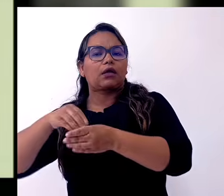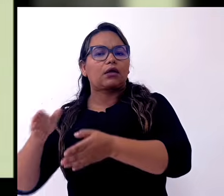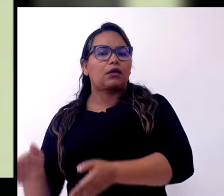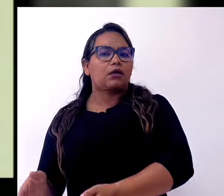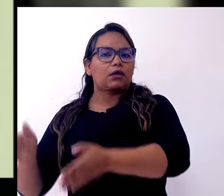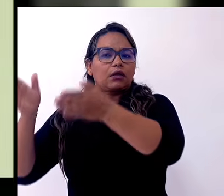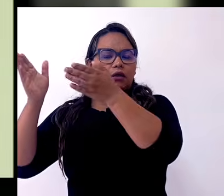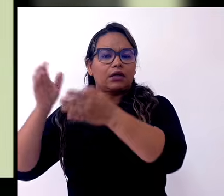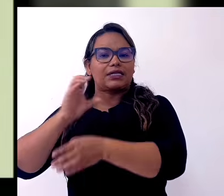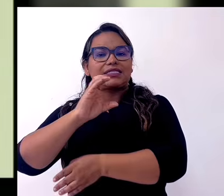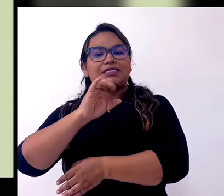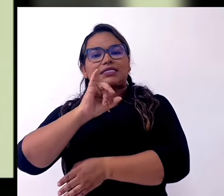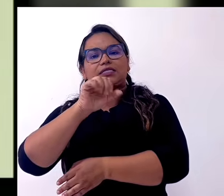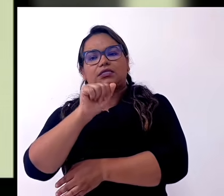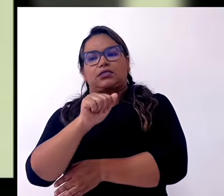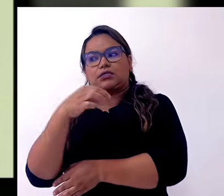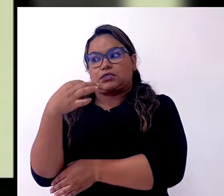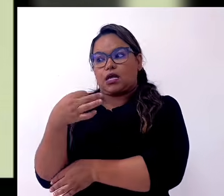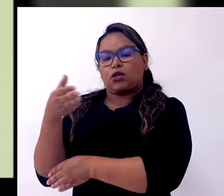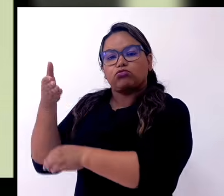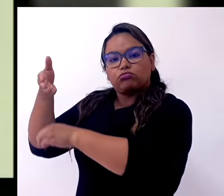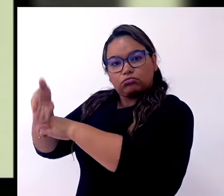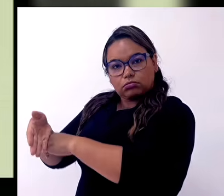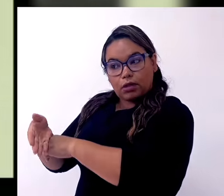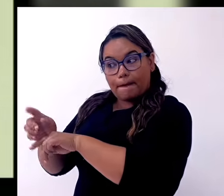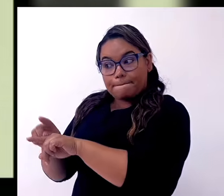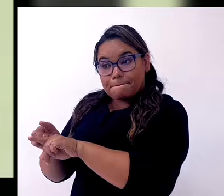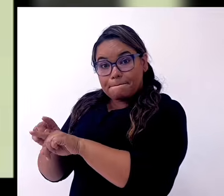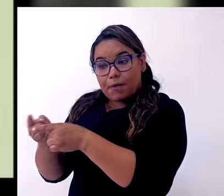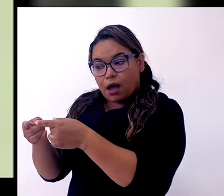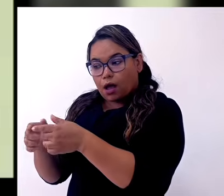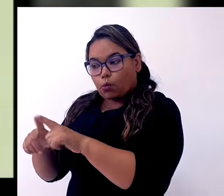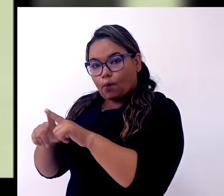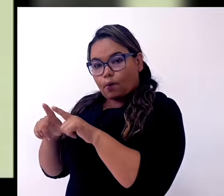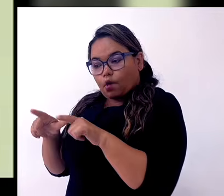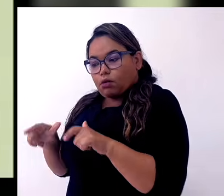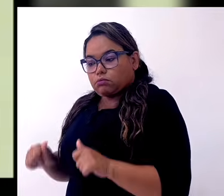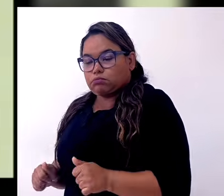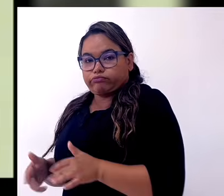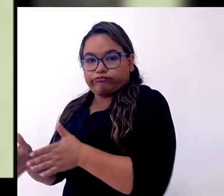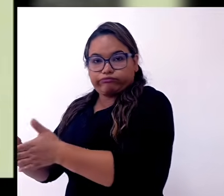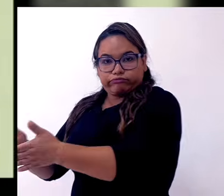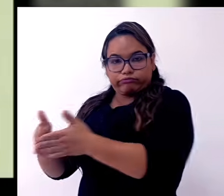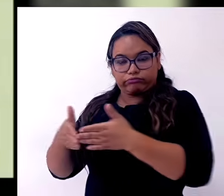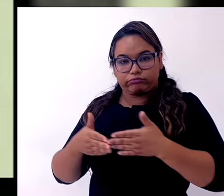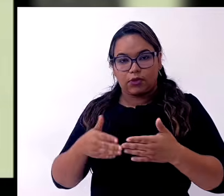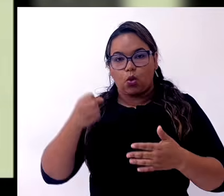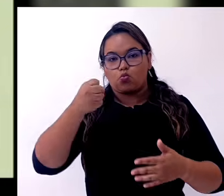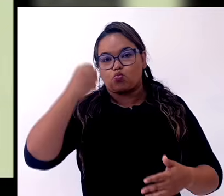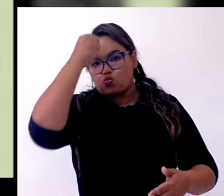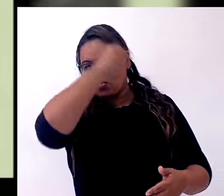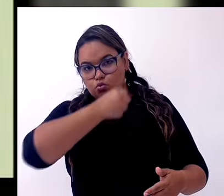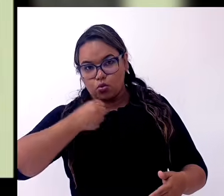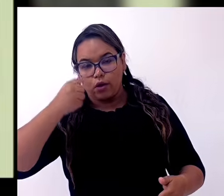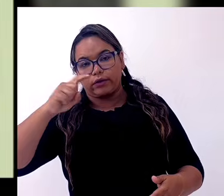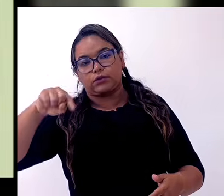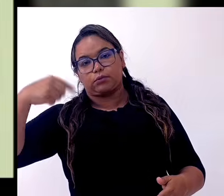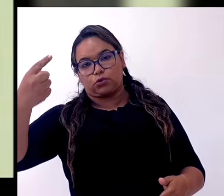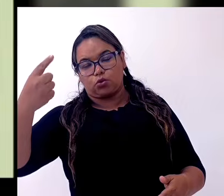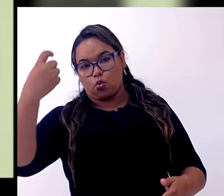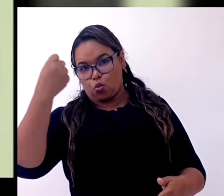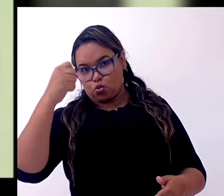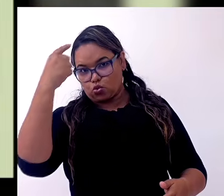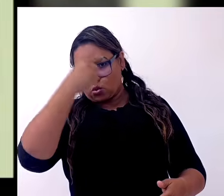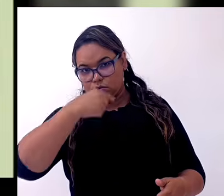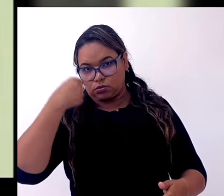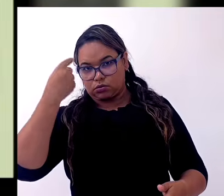número 7 caindo. Você vai ver que a explosão está vindo em direção à câmera. Essa é a torre número 7 do World Trade Center. Normalmente a